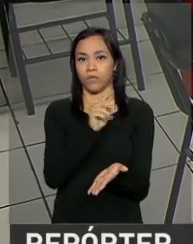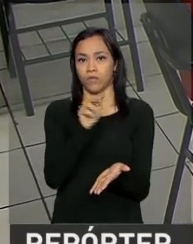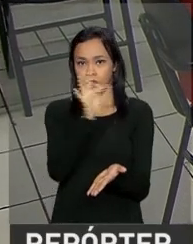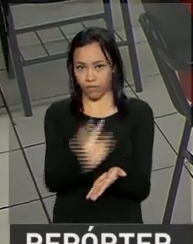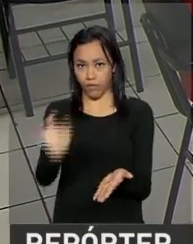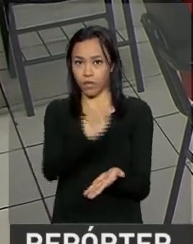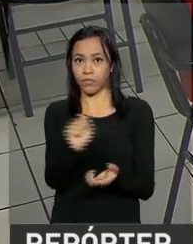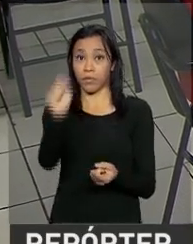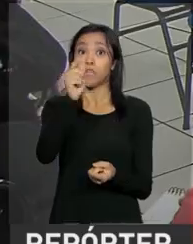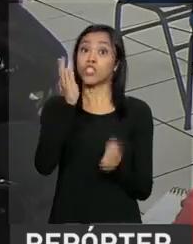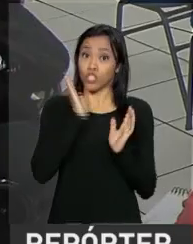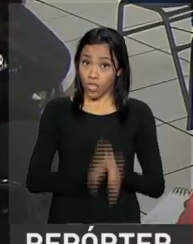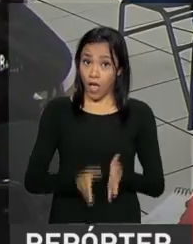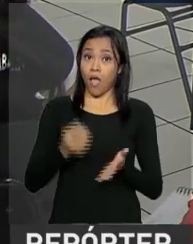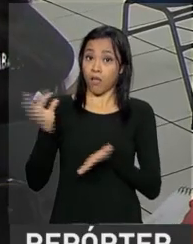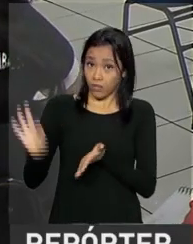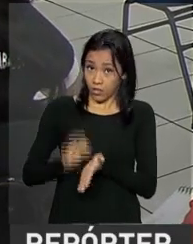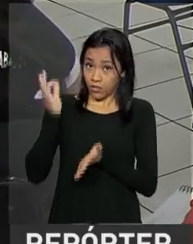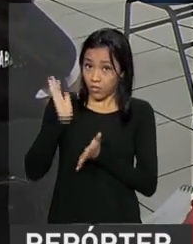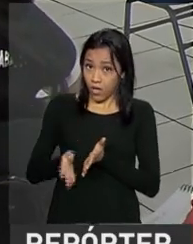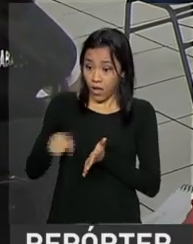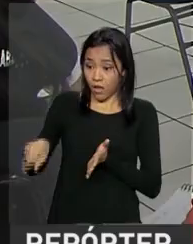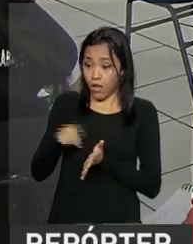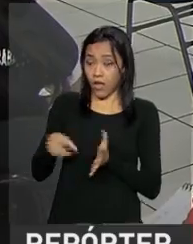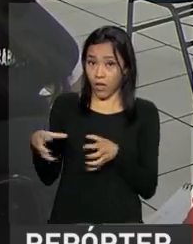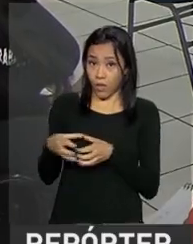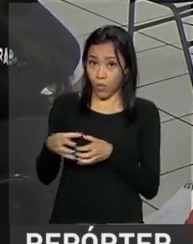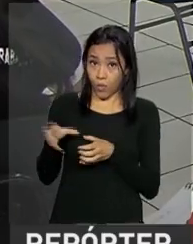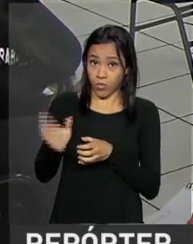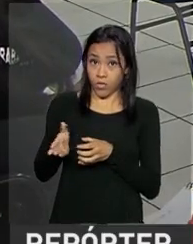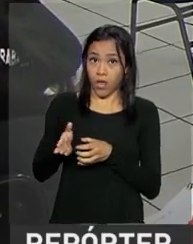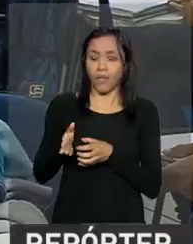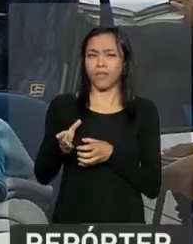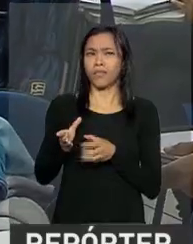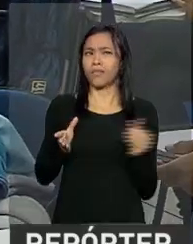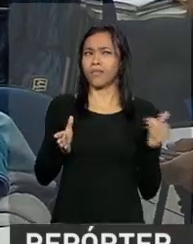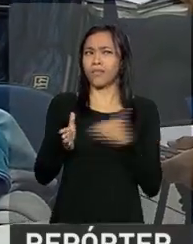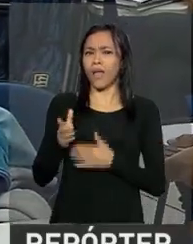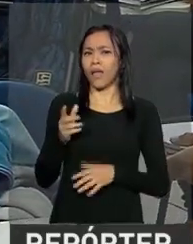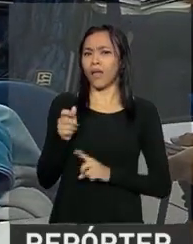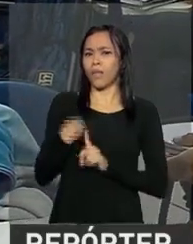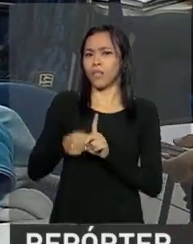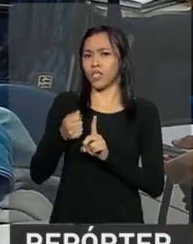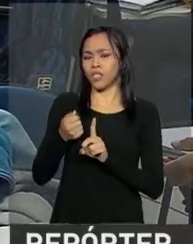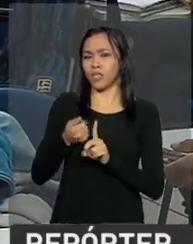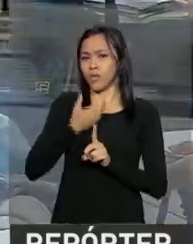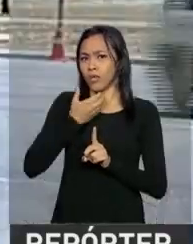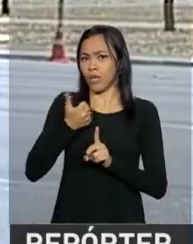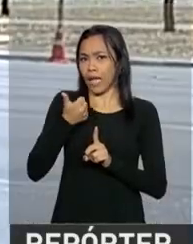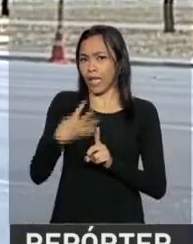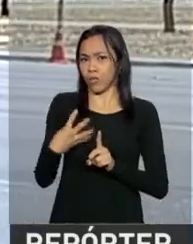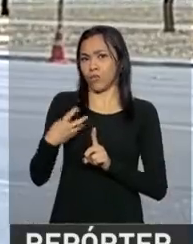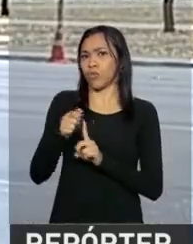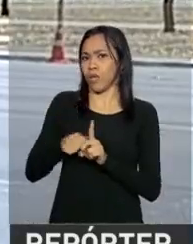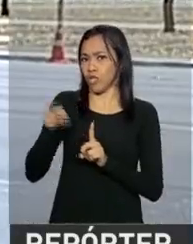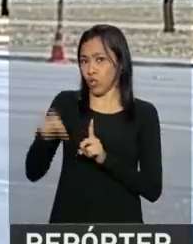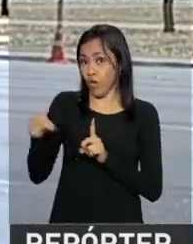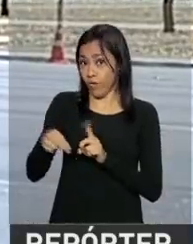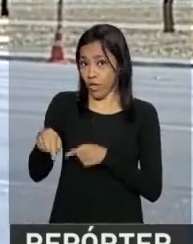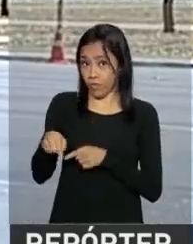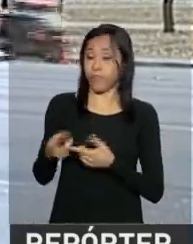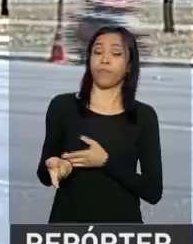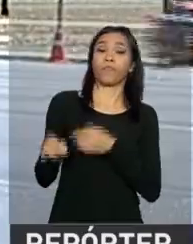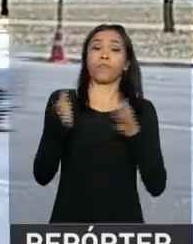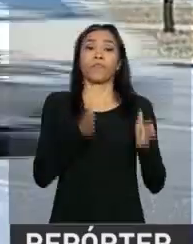né? Porque os que já estão matriculados tem aí um prazo de novembro até dia 14 de novembro. Para